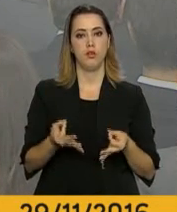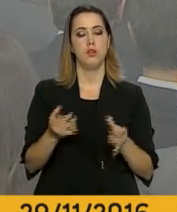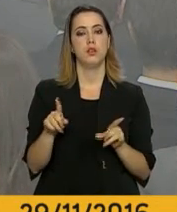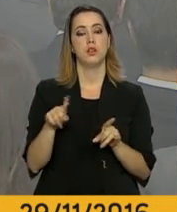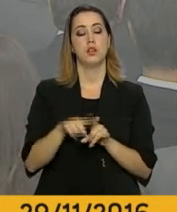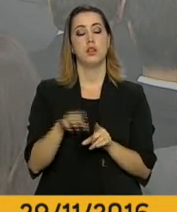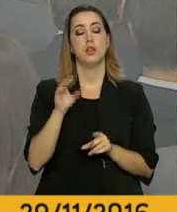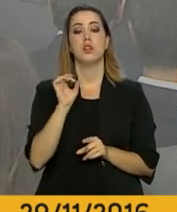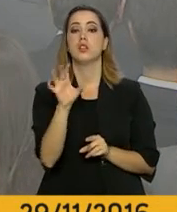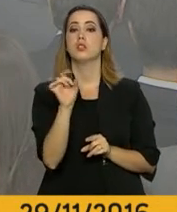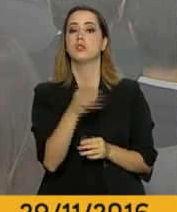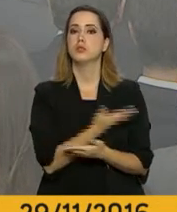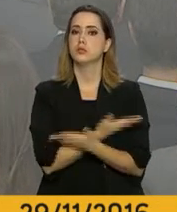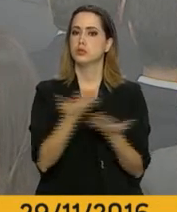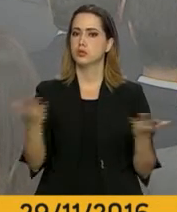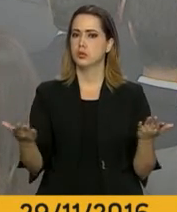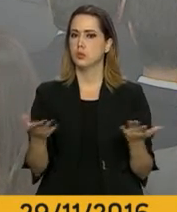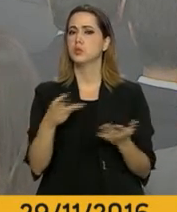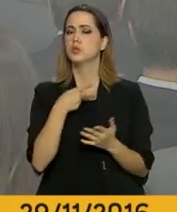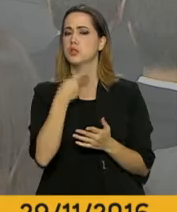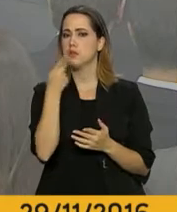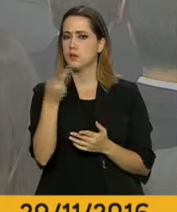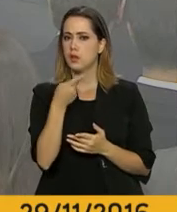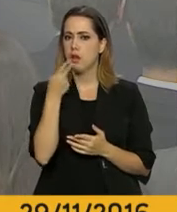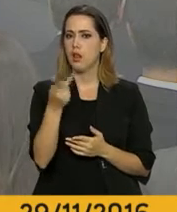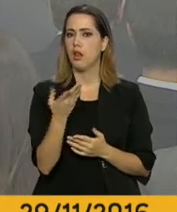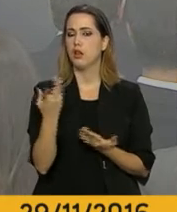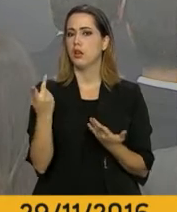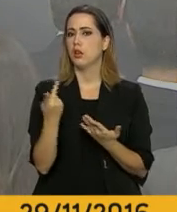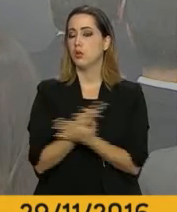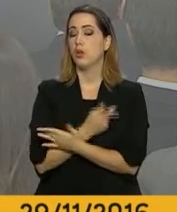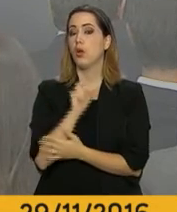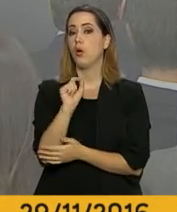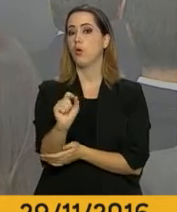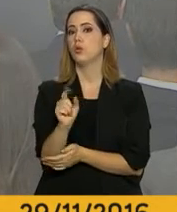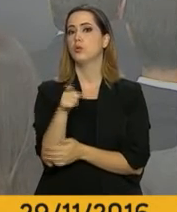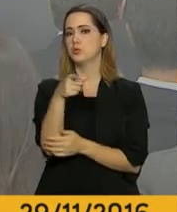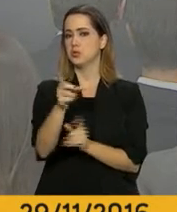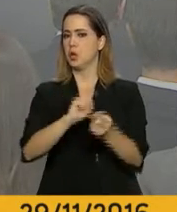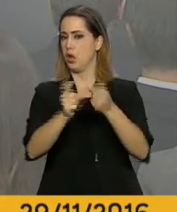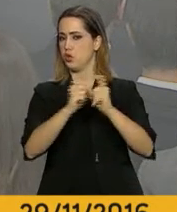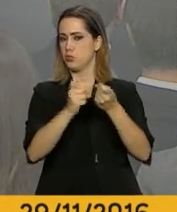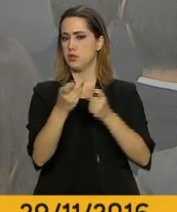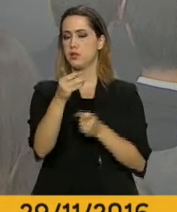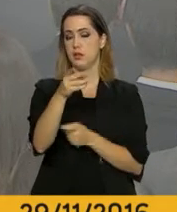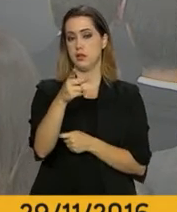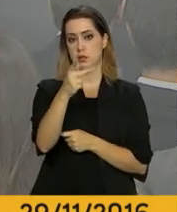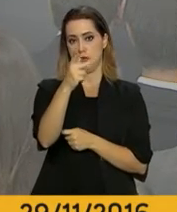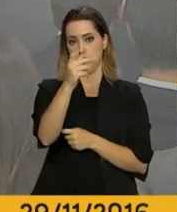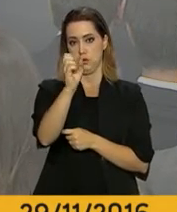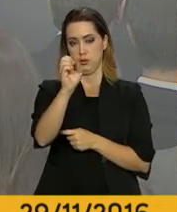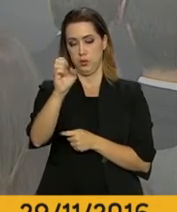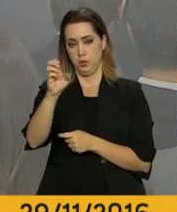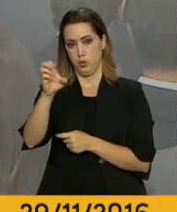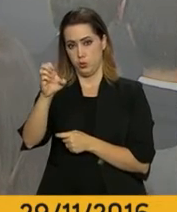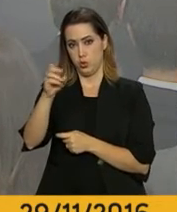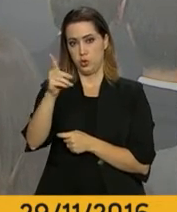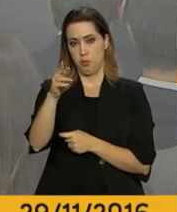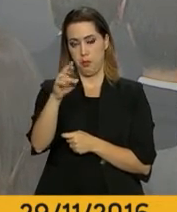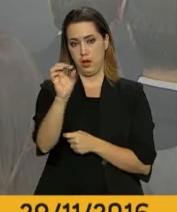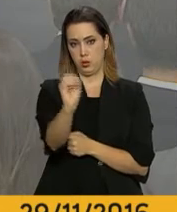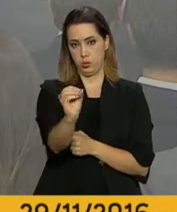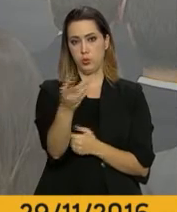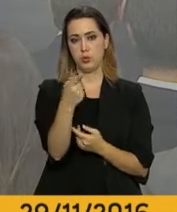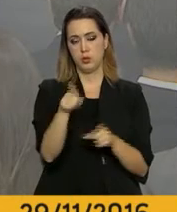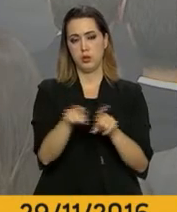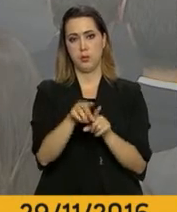que só para mencionar um fato que não acontece a gestão do pedro parente em naturalmente o ministro fernando filho